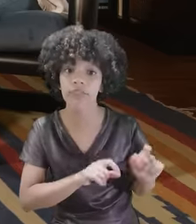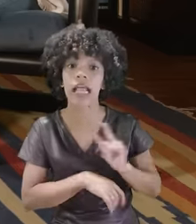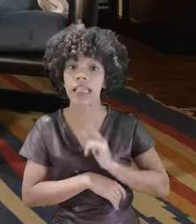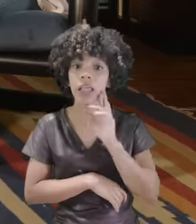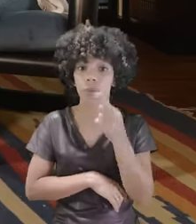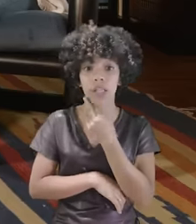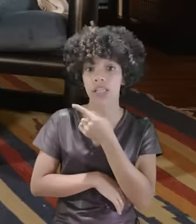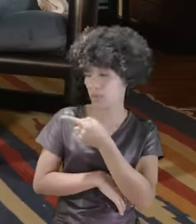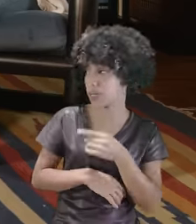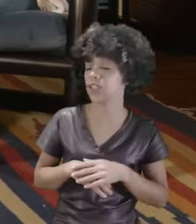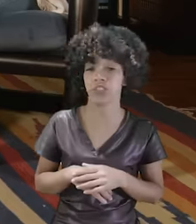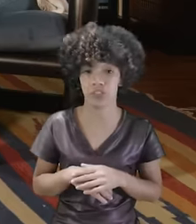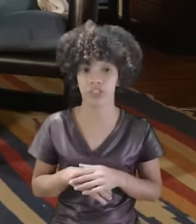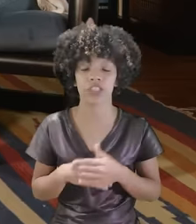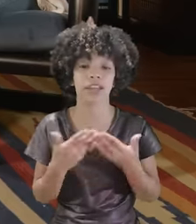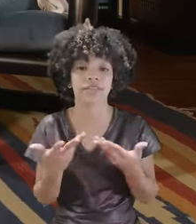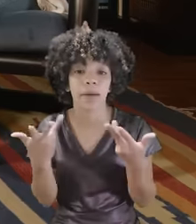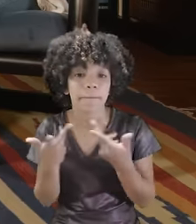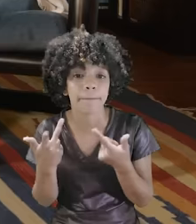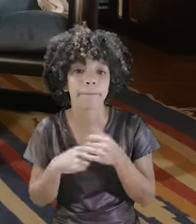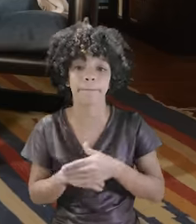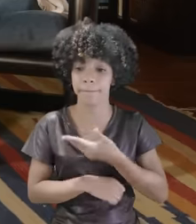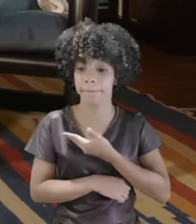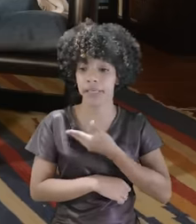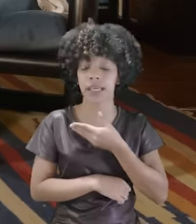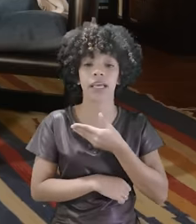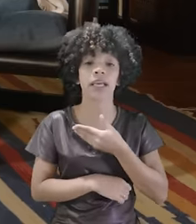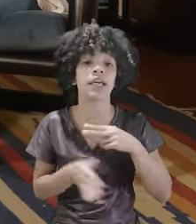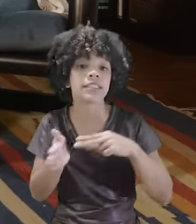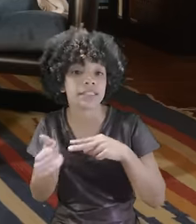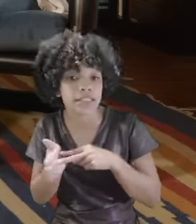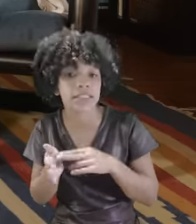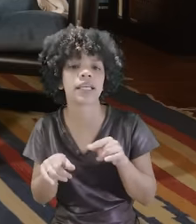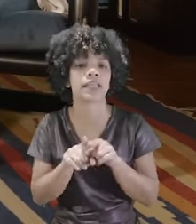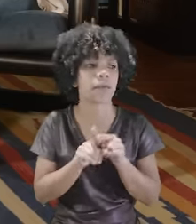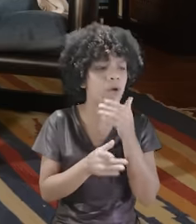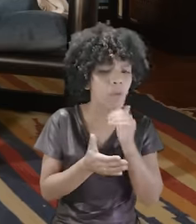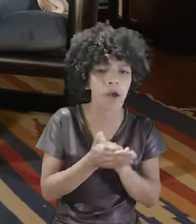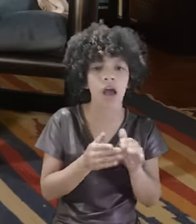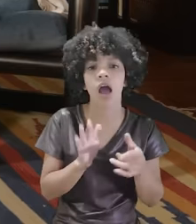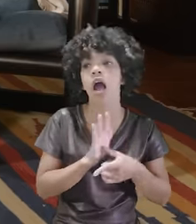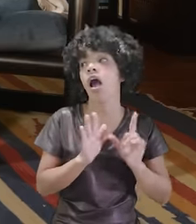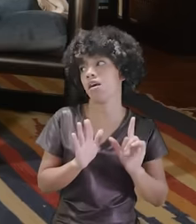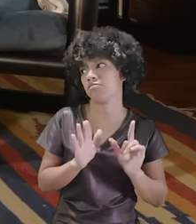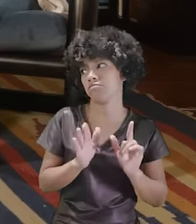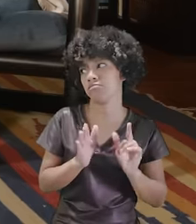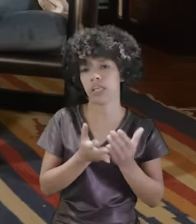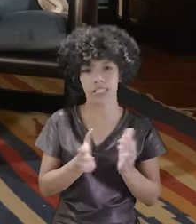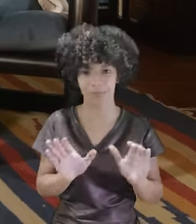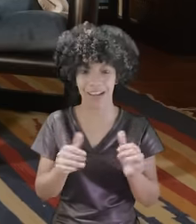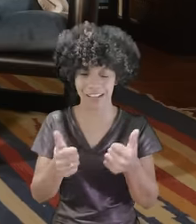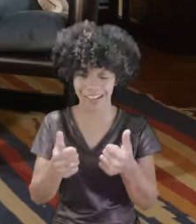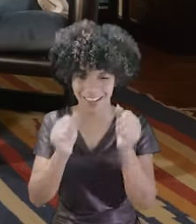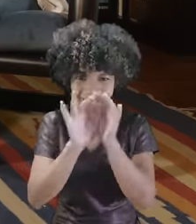tem aqui o restaurante da minha querida amiga Síria tá o marido dela também antes dele separarem vamos